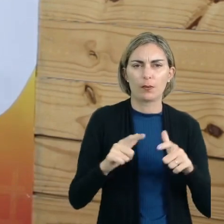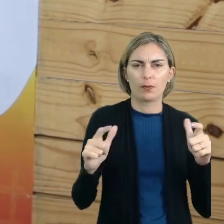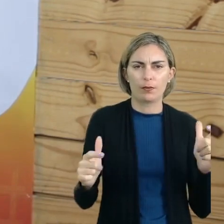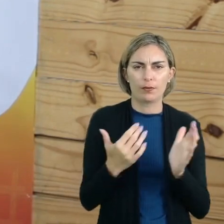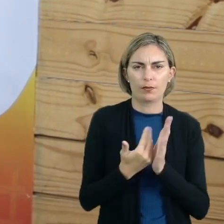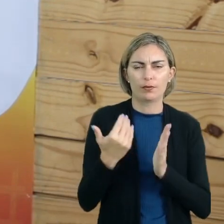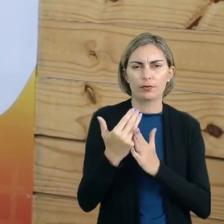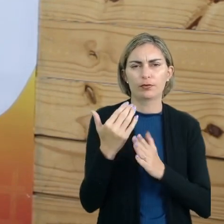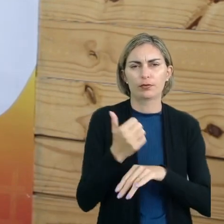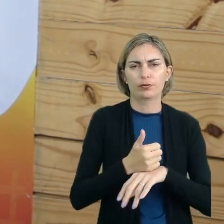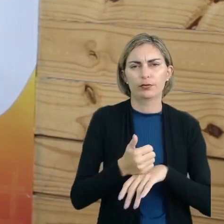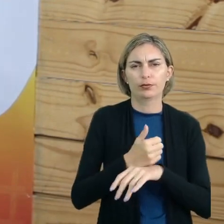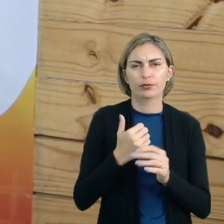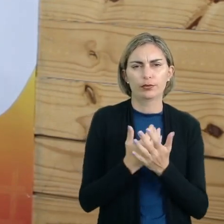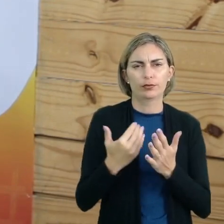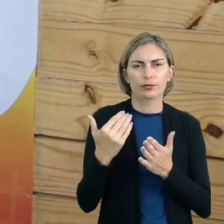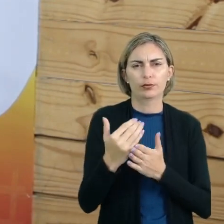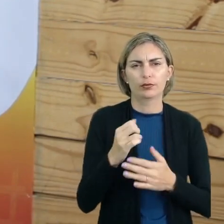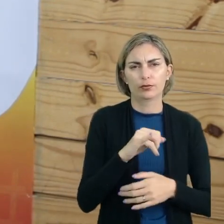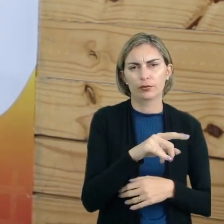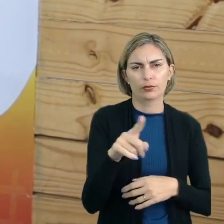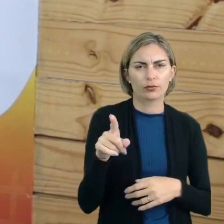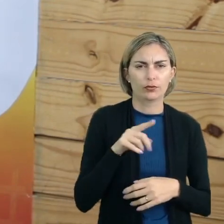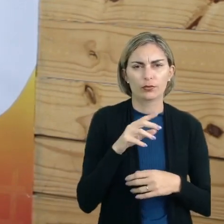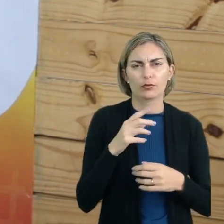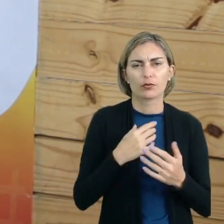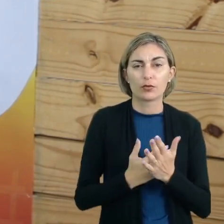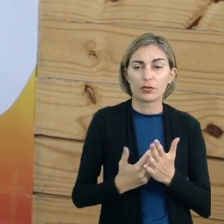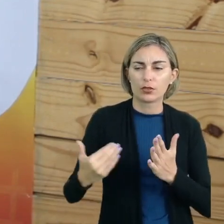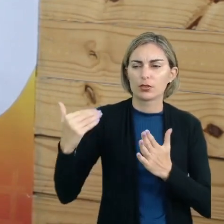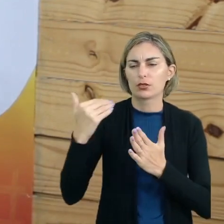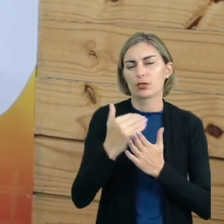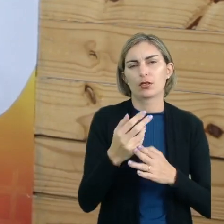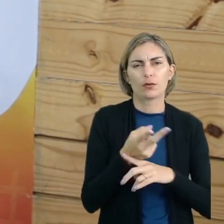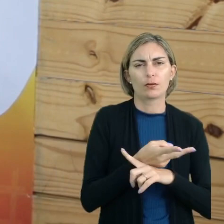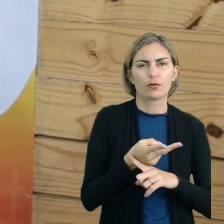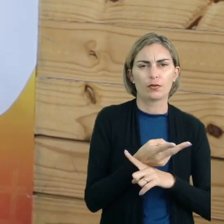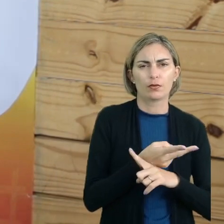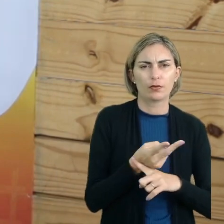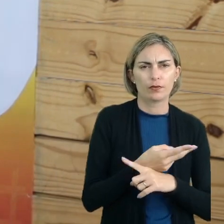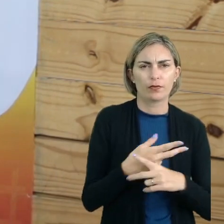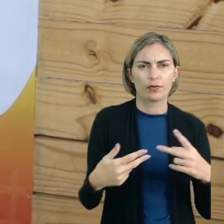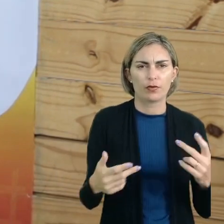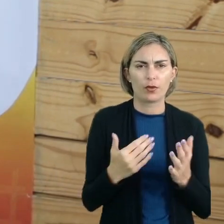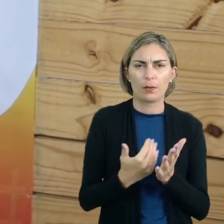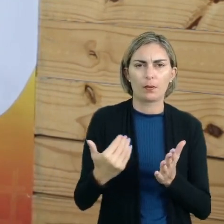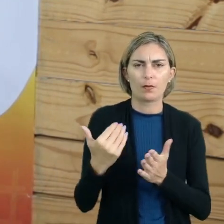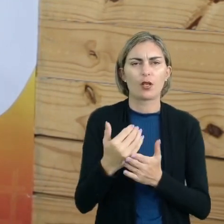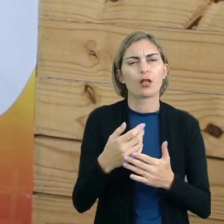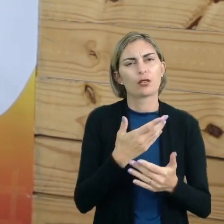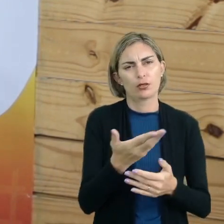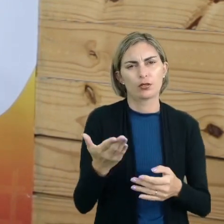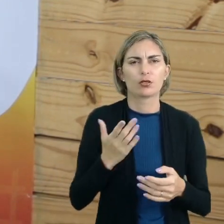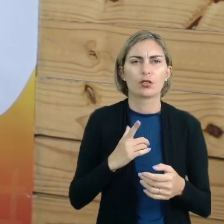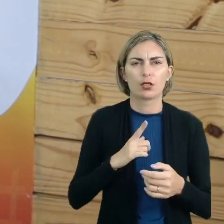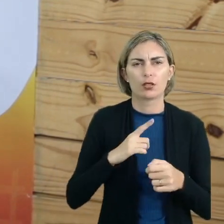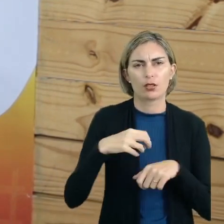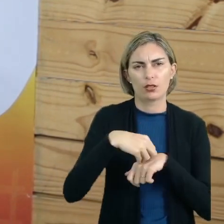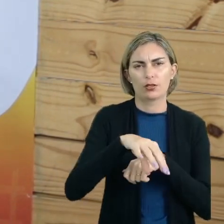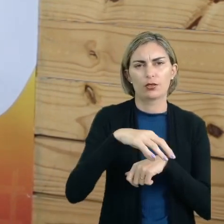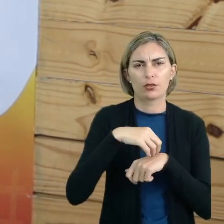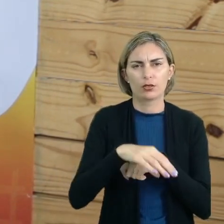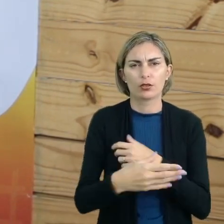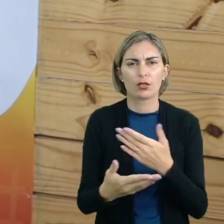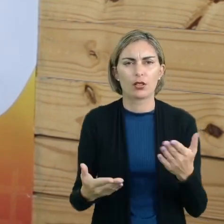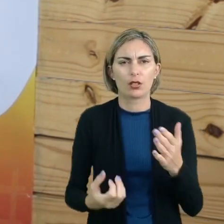alguns profissionais a mais. Mas agora, se você quer dar um salto a mais, se você quer buscar algo além, aí aqui eu estou trazendo essa questão sobre